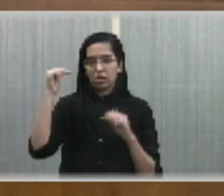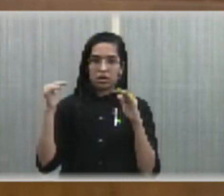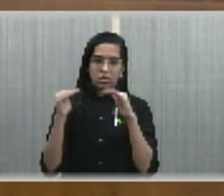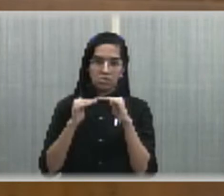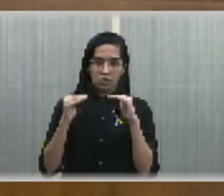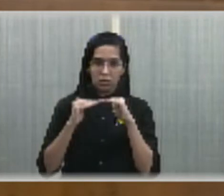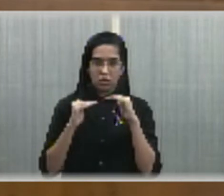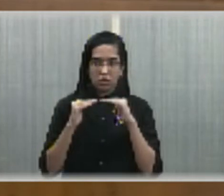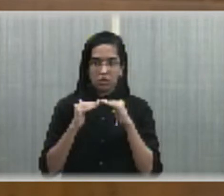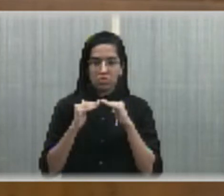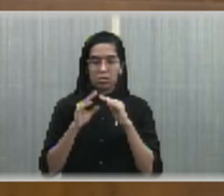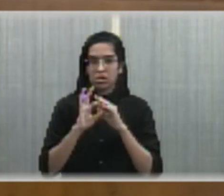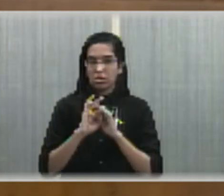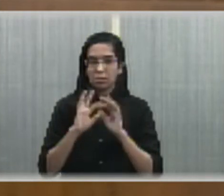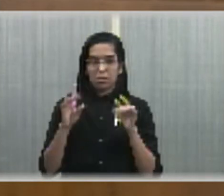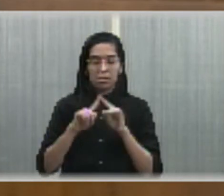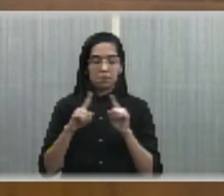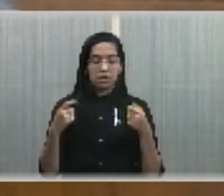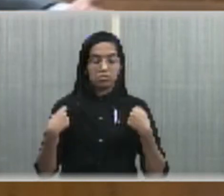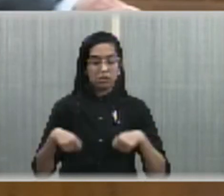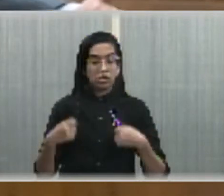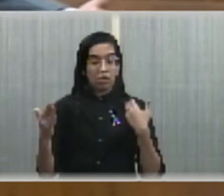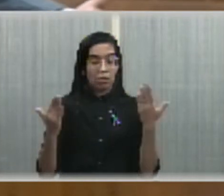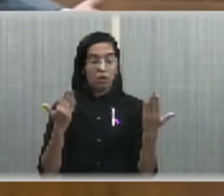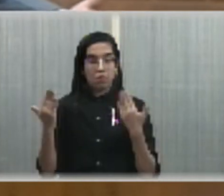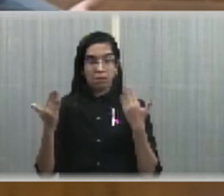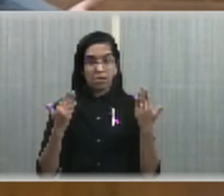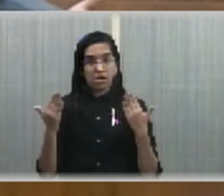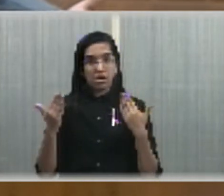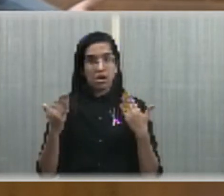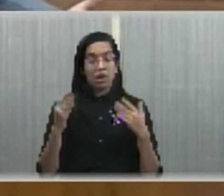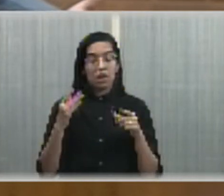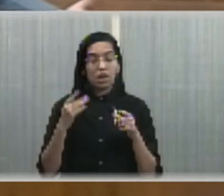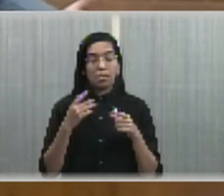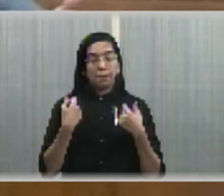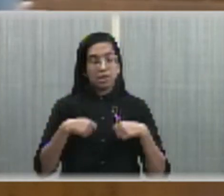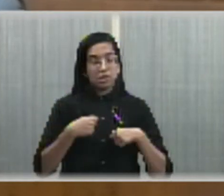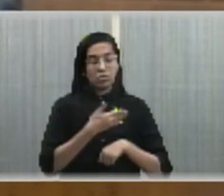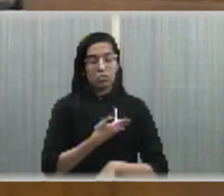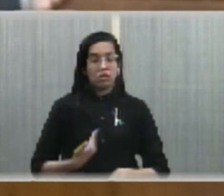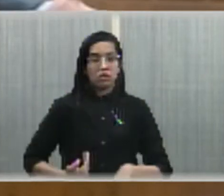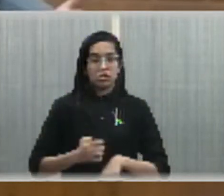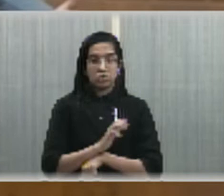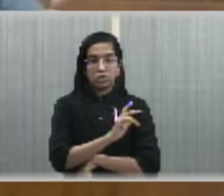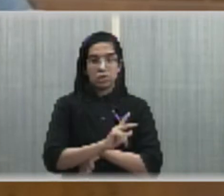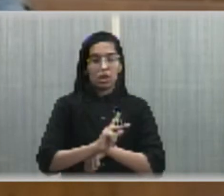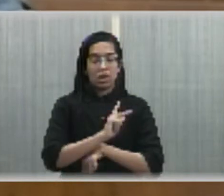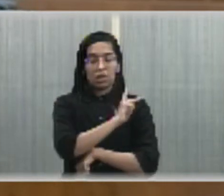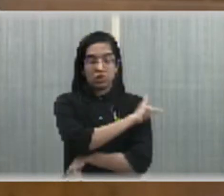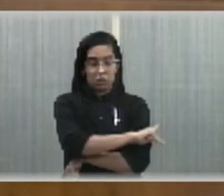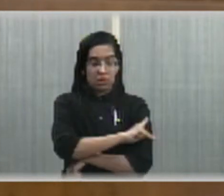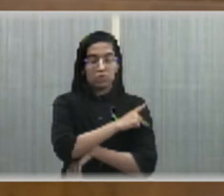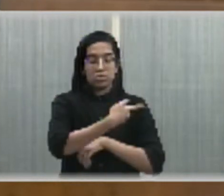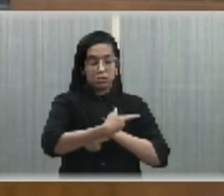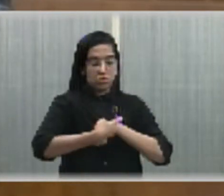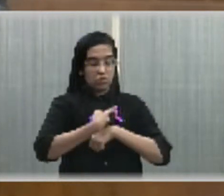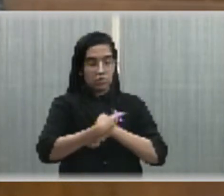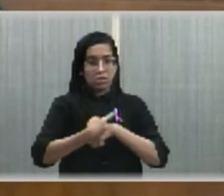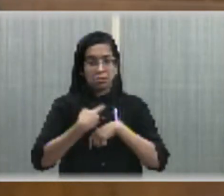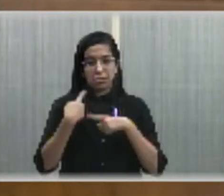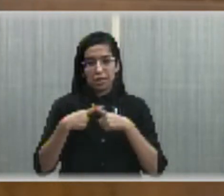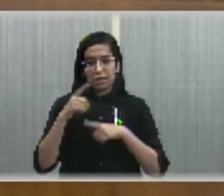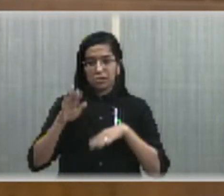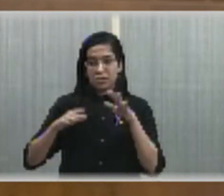a anuência. O que precisa é ser procurada pelo governo do Estado. Há troncos e barrancos, como se fosse casa de mãe